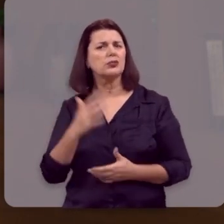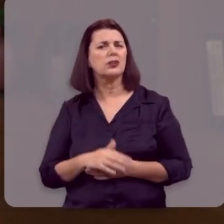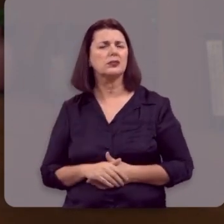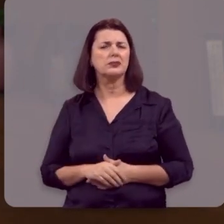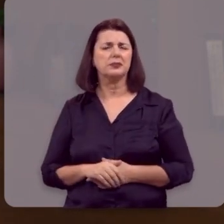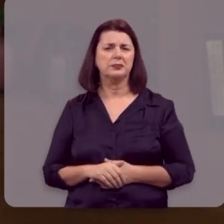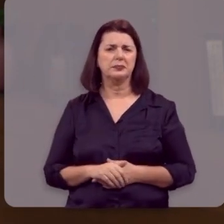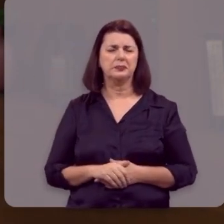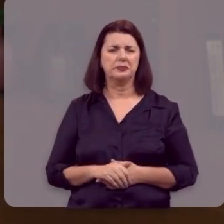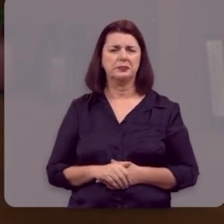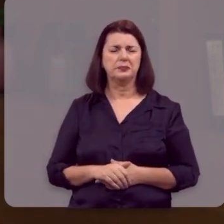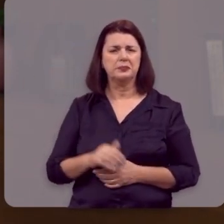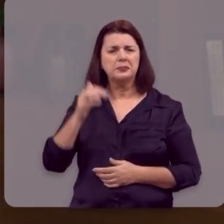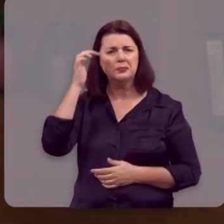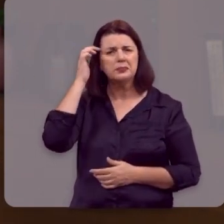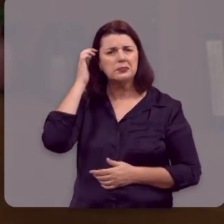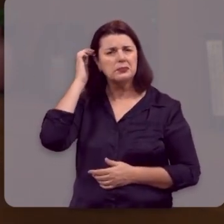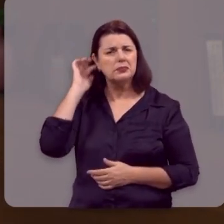problema deles.